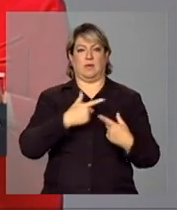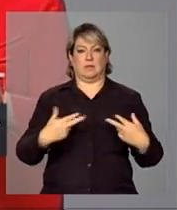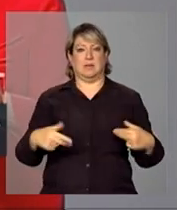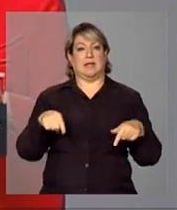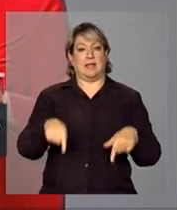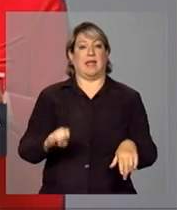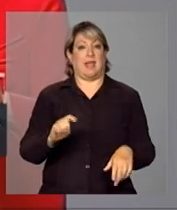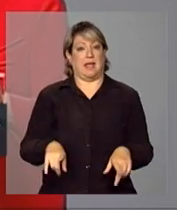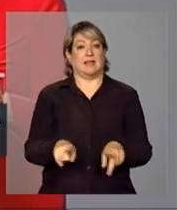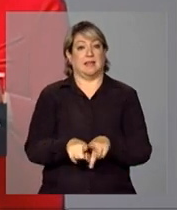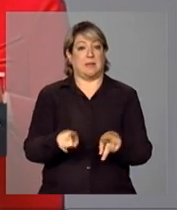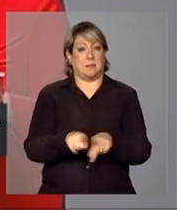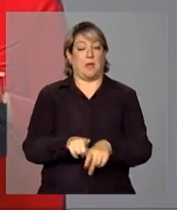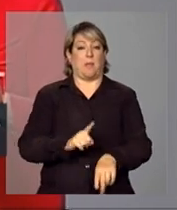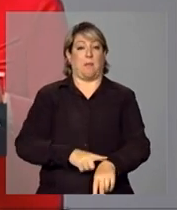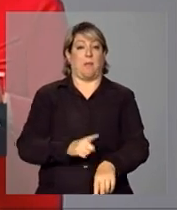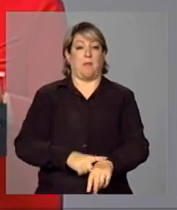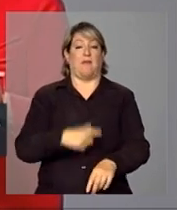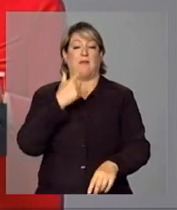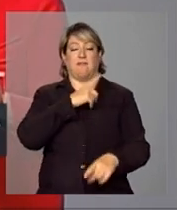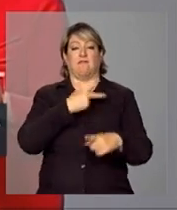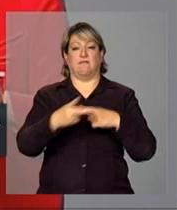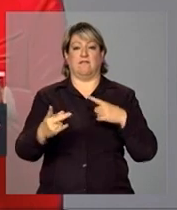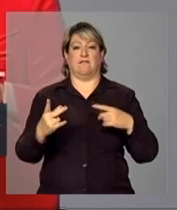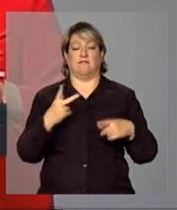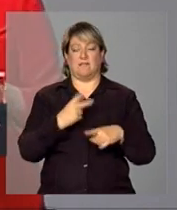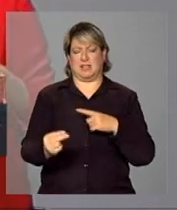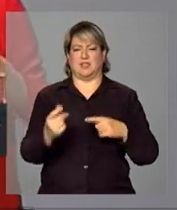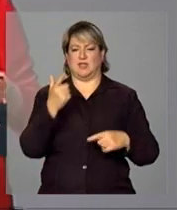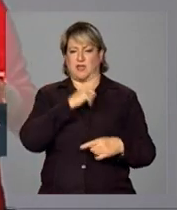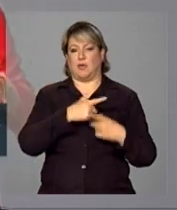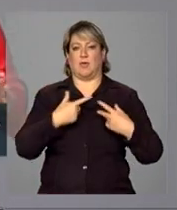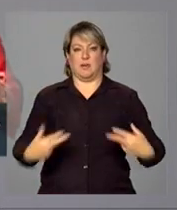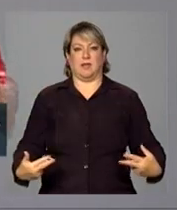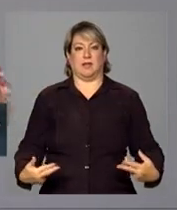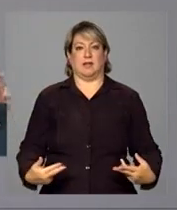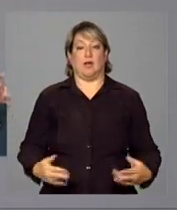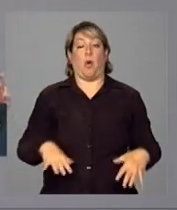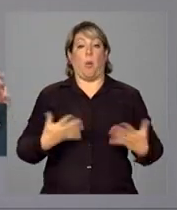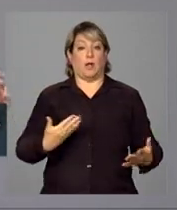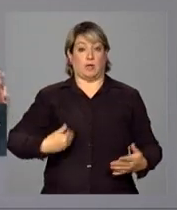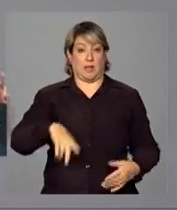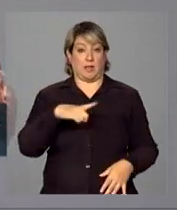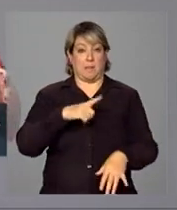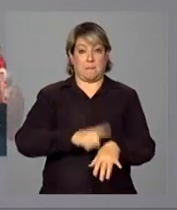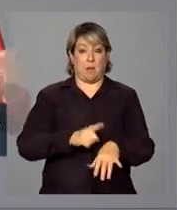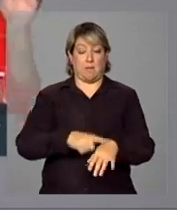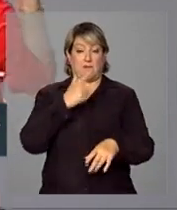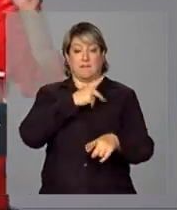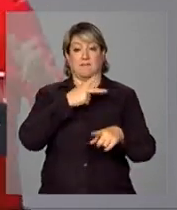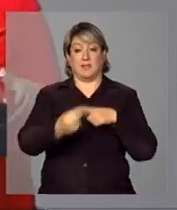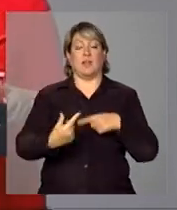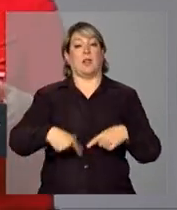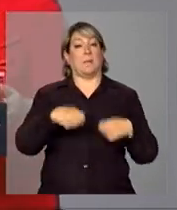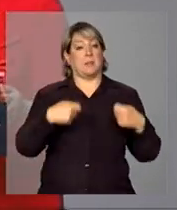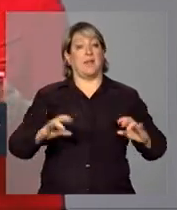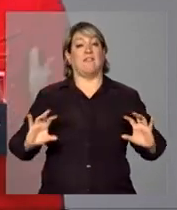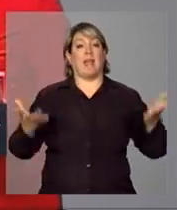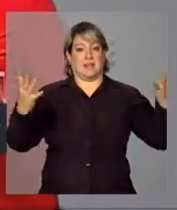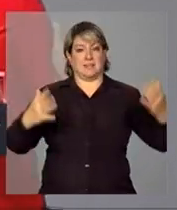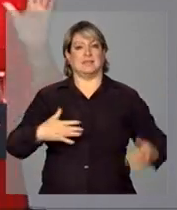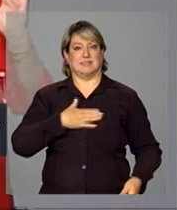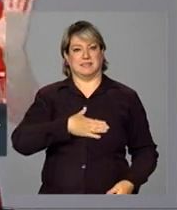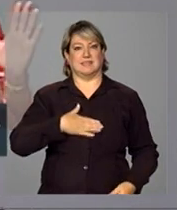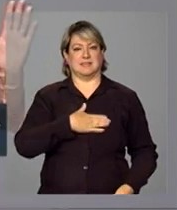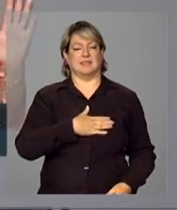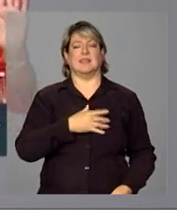É também um momento de vitória. E quando a gente tem momentos de vitória, a gente tem de comemorar.